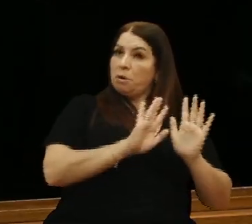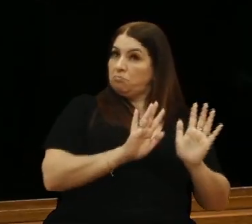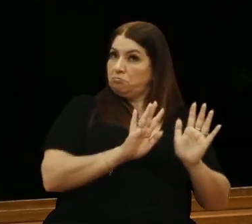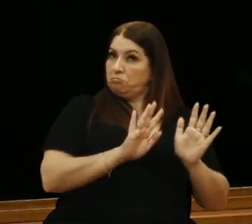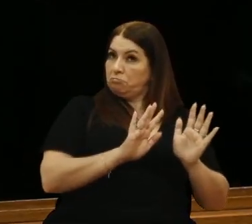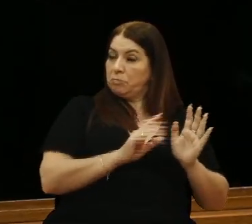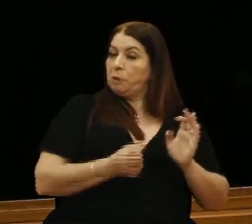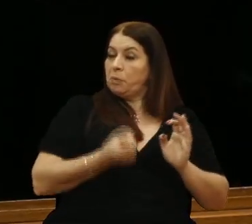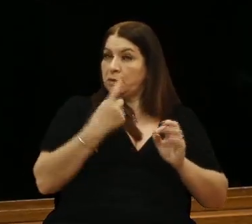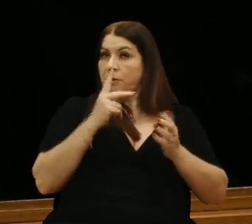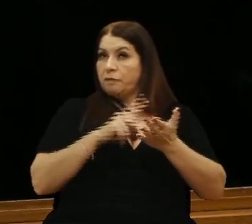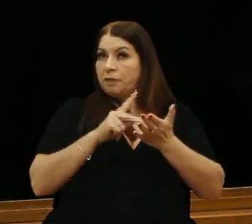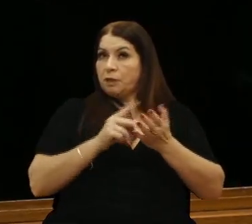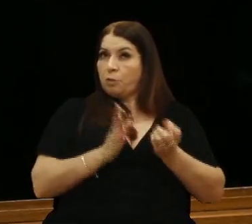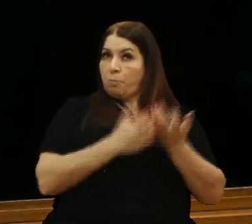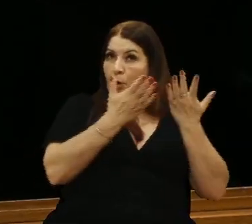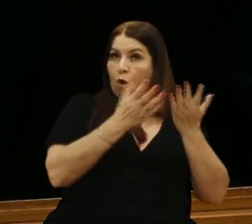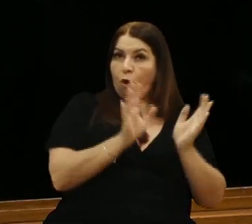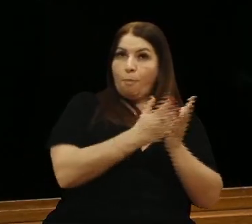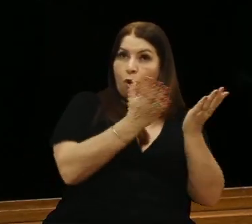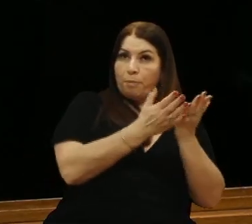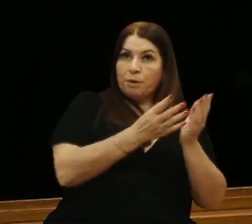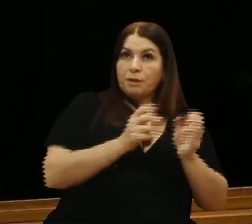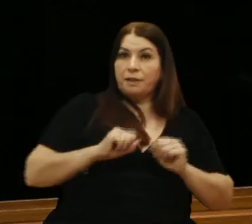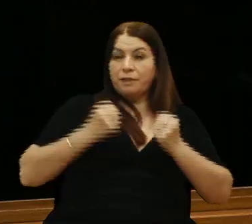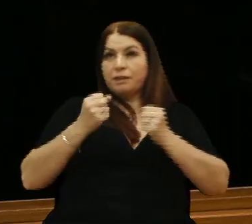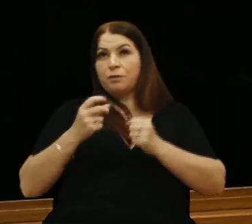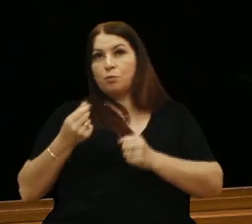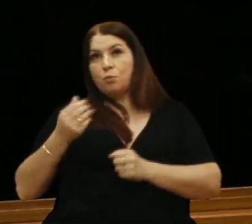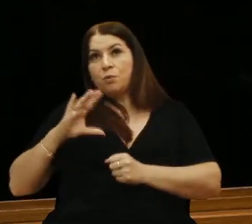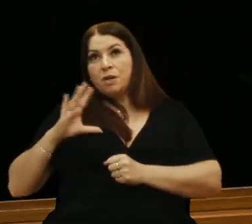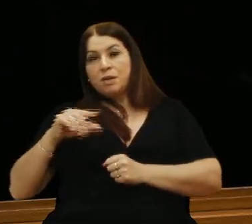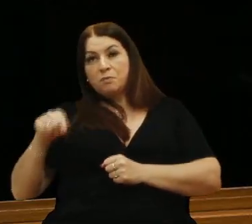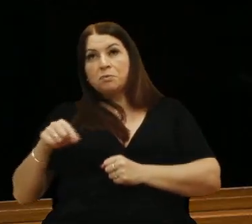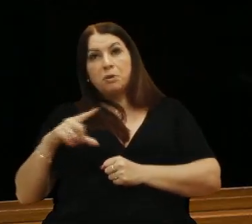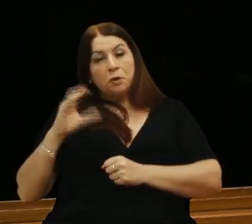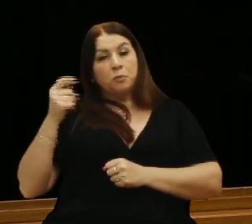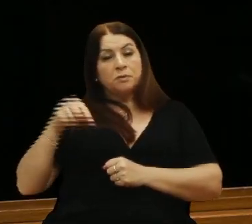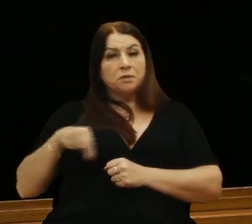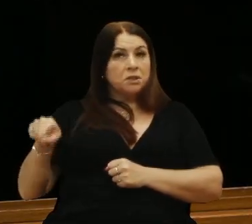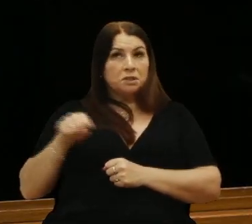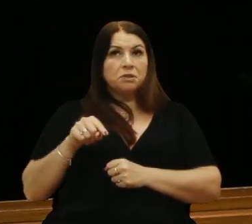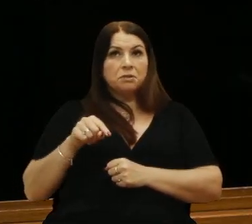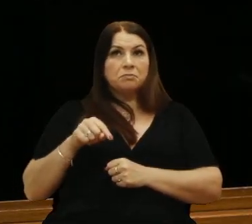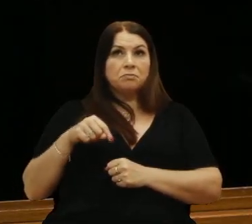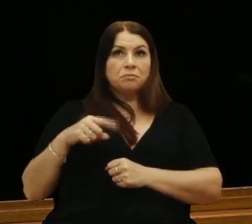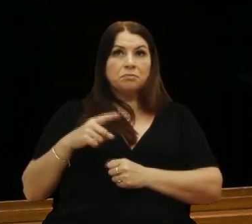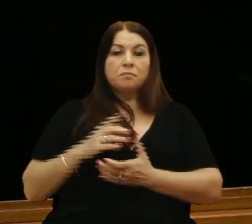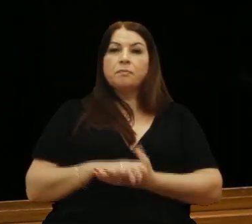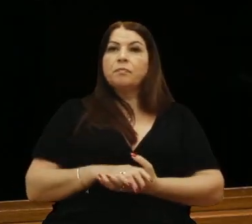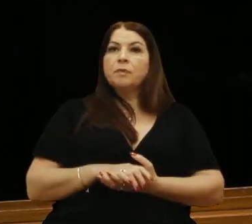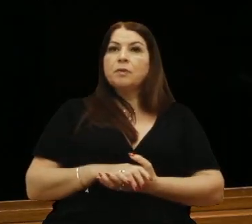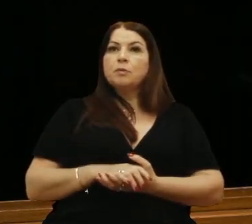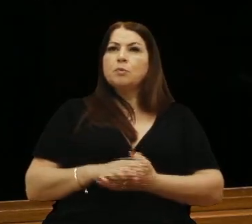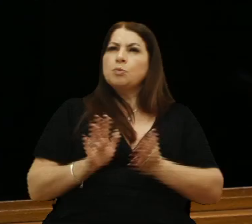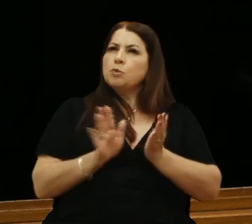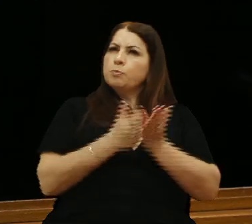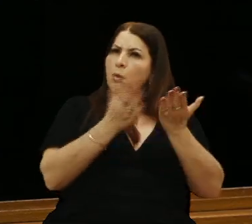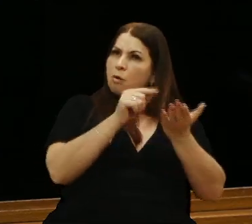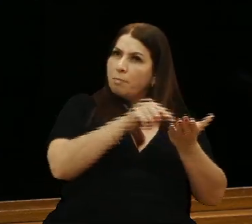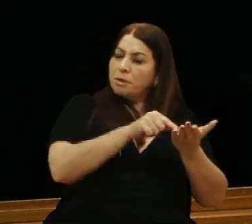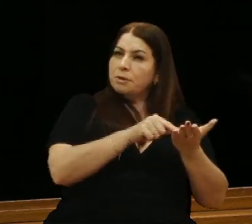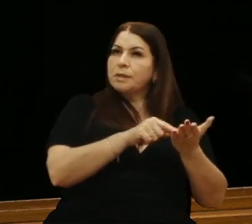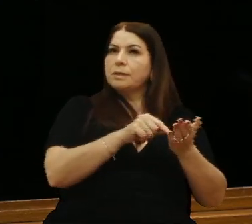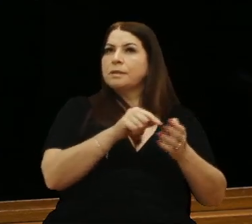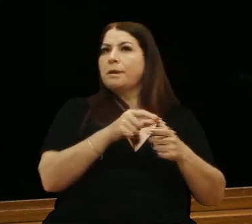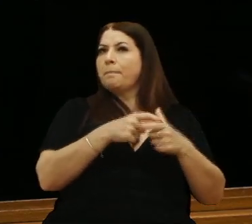me estranha mesmo é um pobre defendendo rico nessa casa legislativa, que é o que tem acontecido durante todo esse tempo. Os pobres são